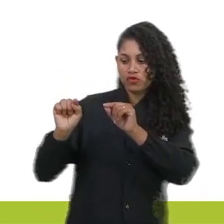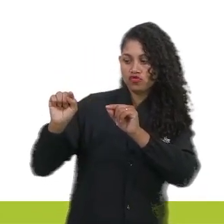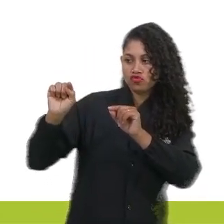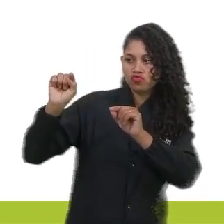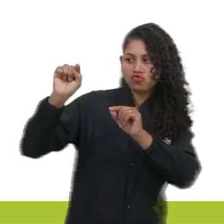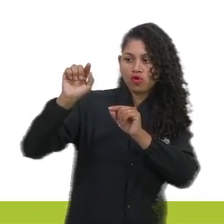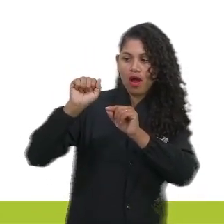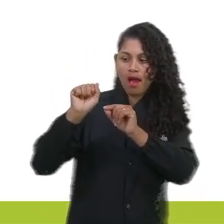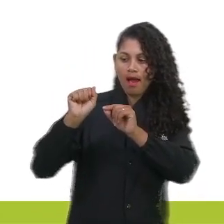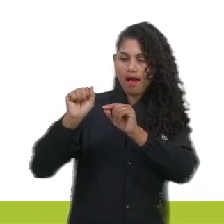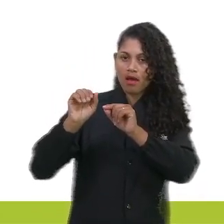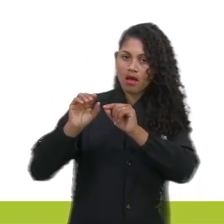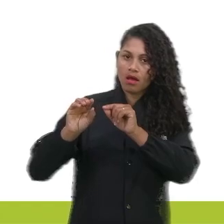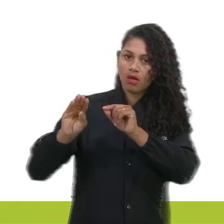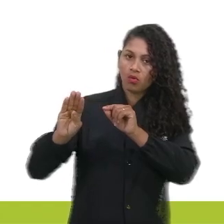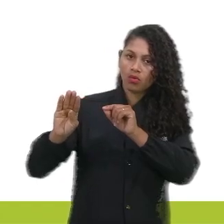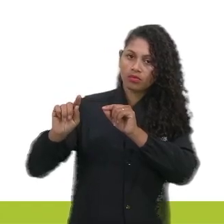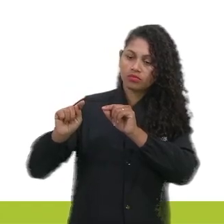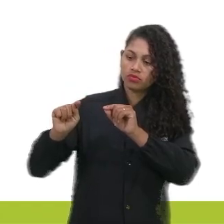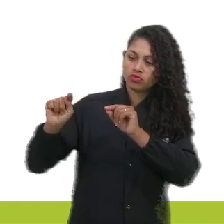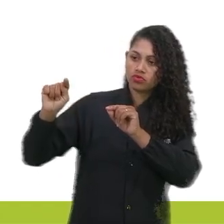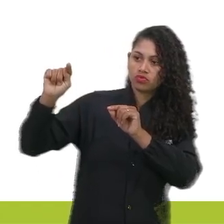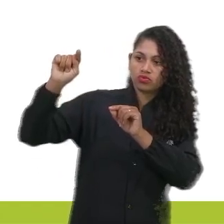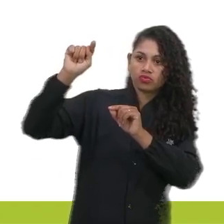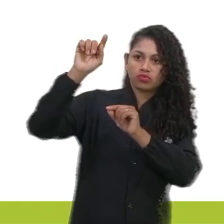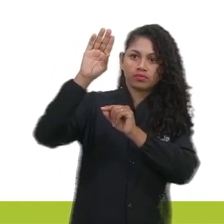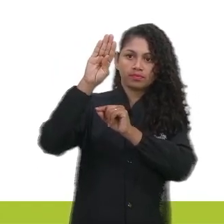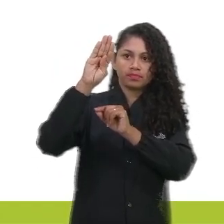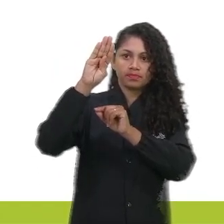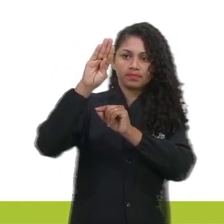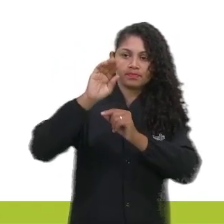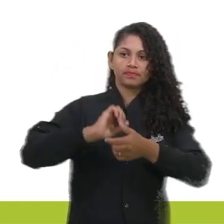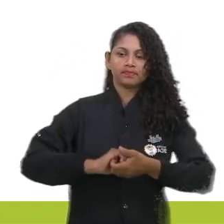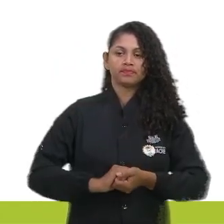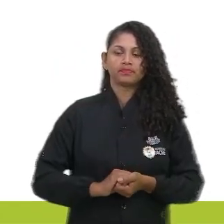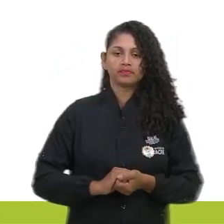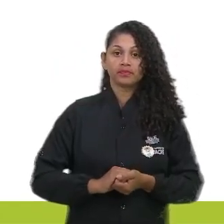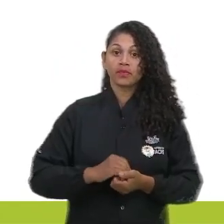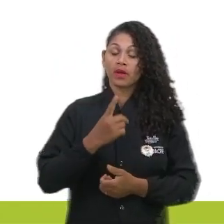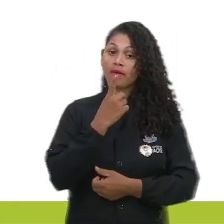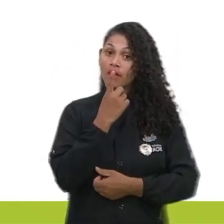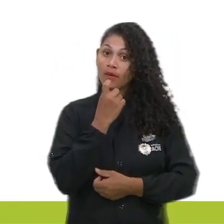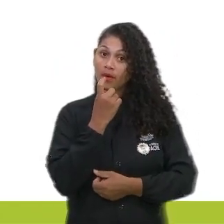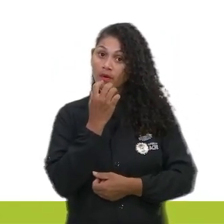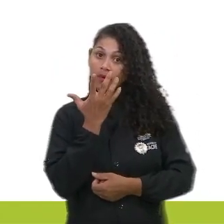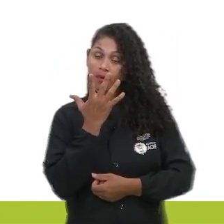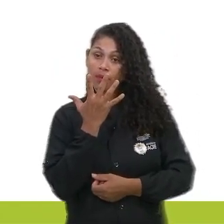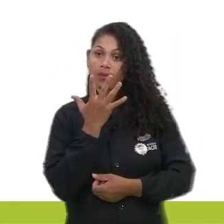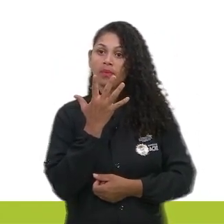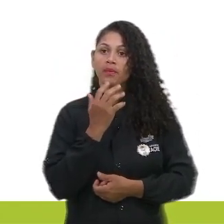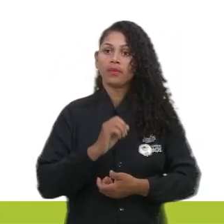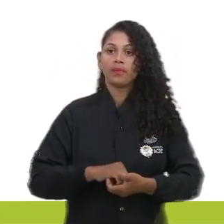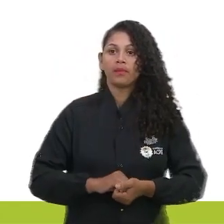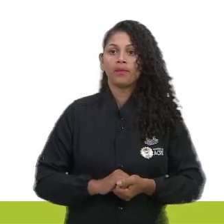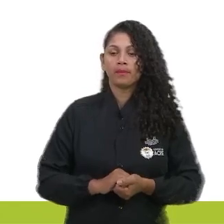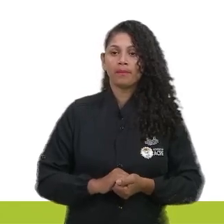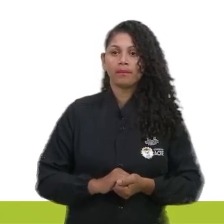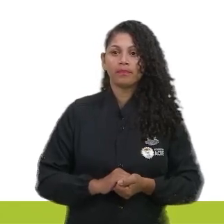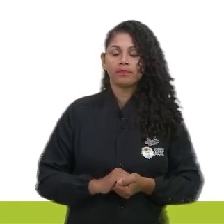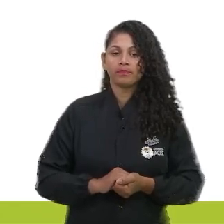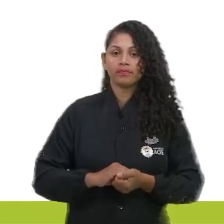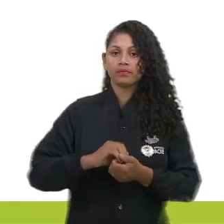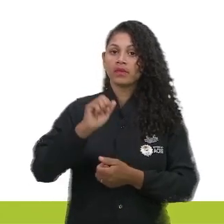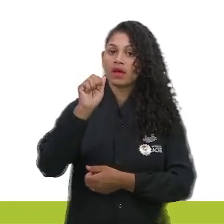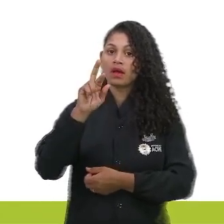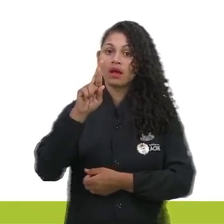fazer essa linha aqui. Esse caminho que está em vermelho, eu irei chamá-lo arco de